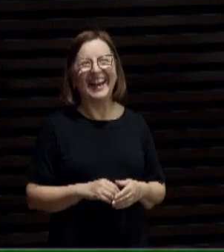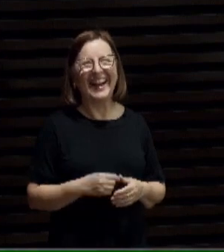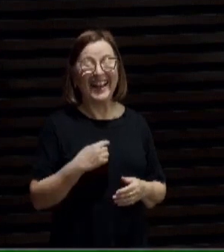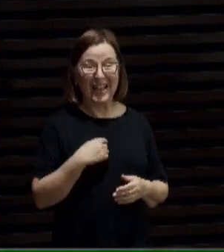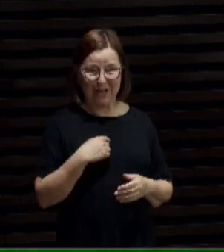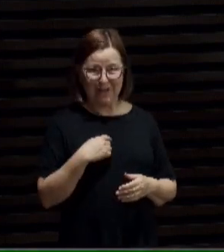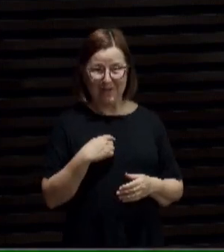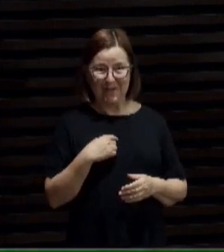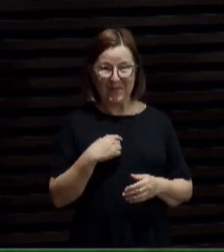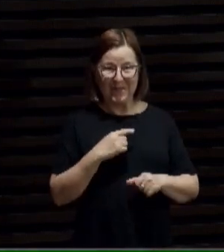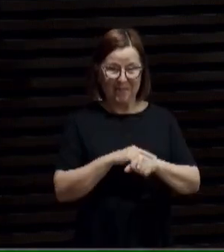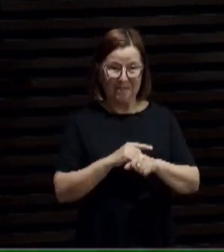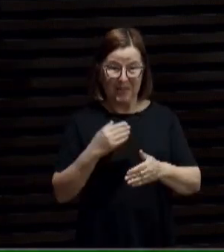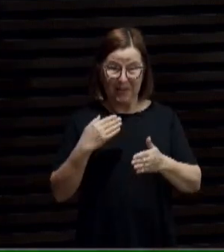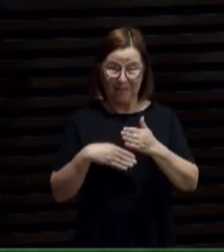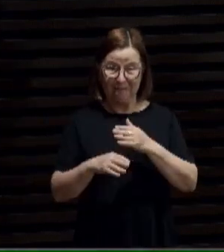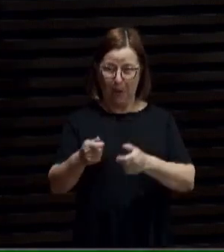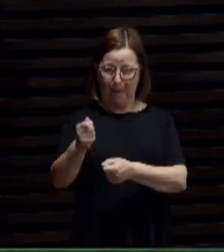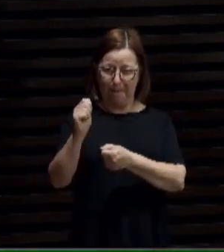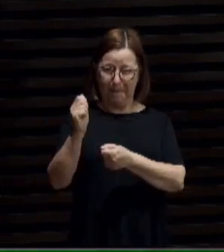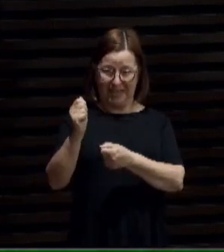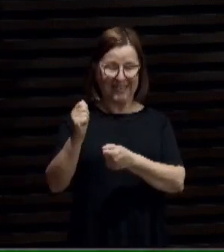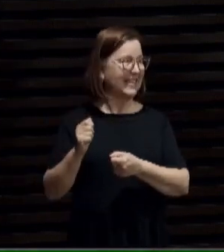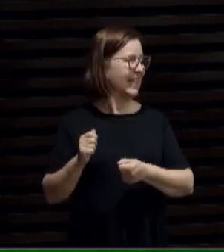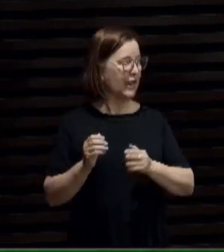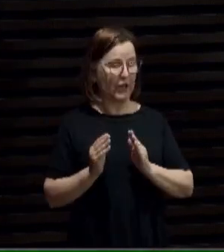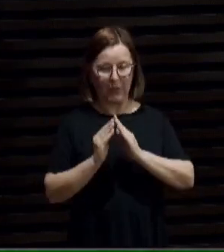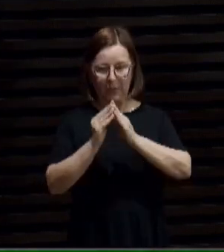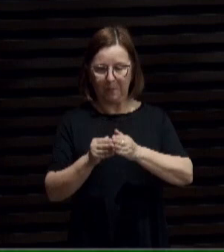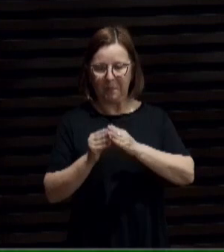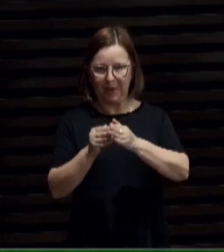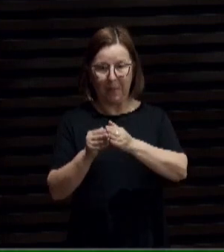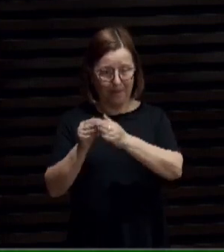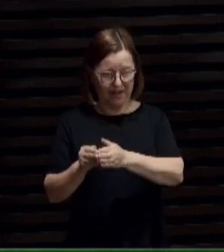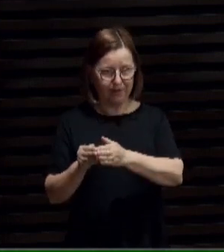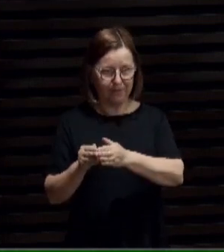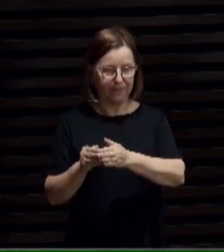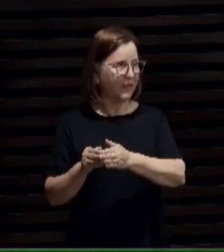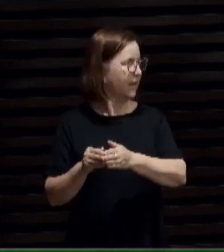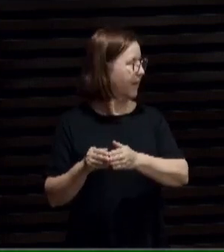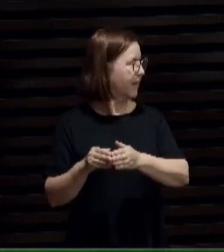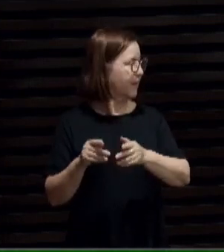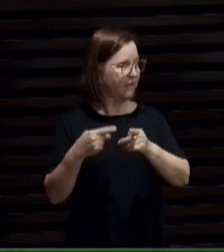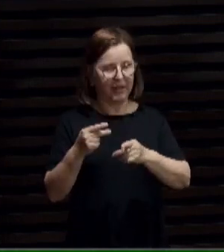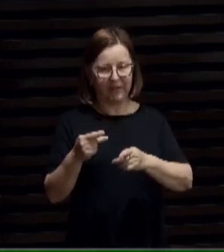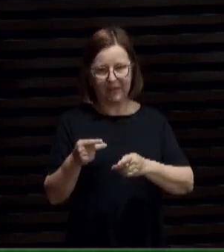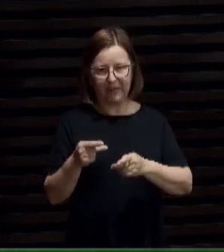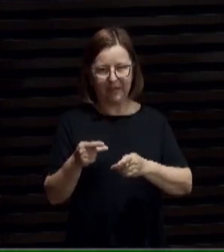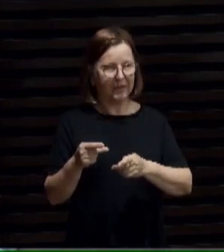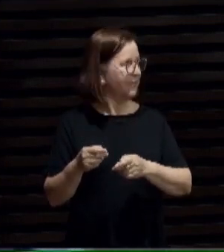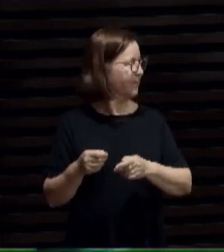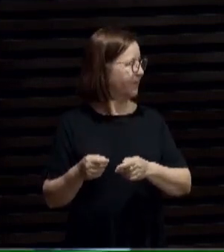pirangueiros pescar, eu estou com ele, e ele para aqui, o negócio é desse lado, ele disse assim: joga, pastor. Eu digo: